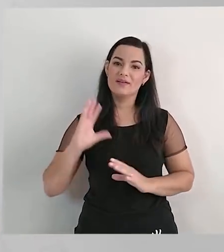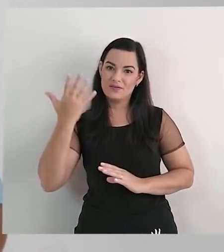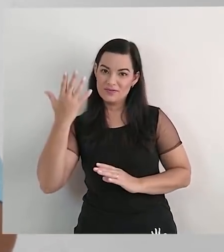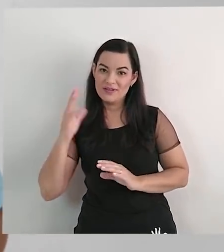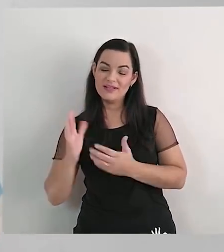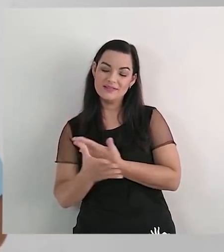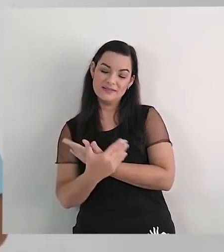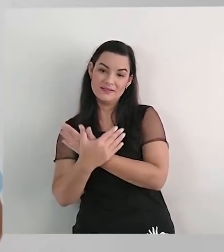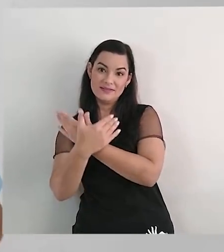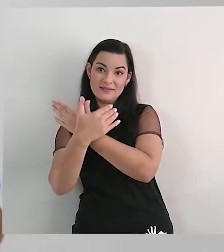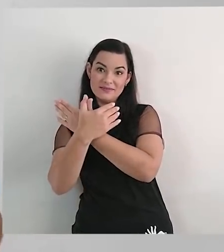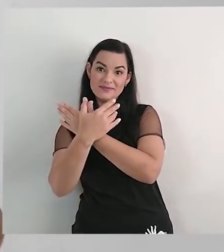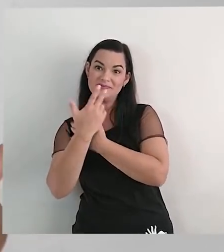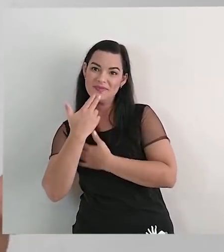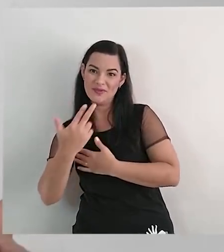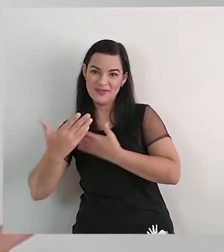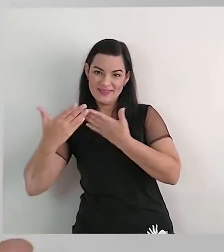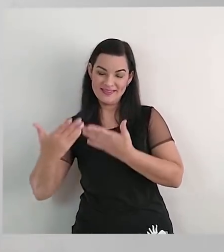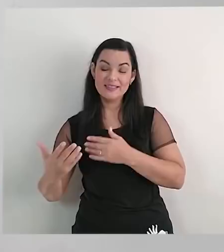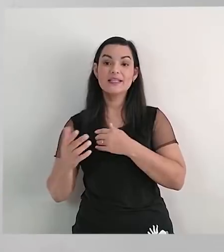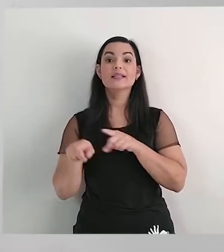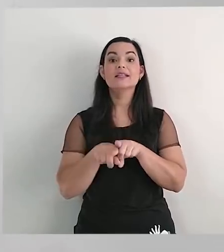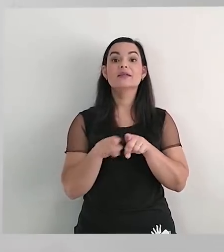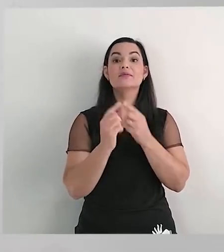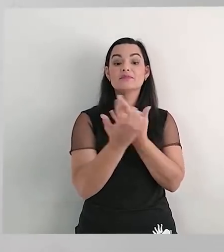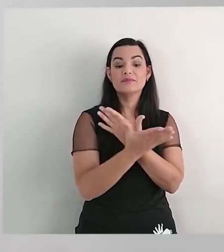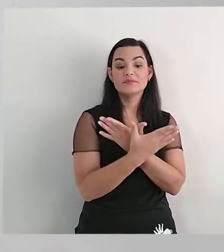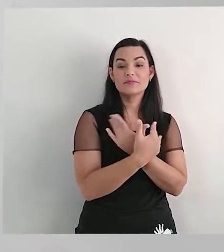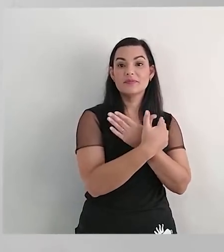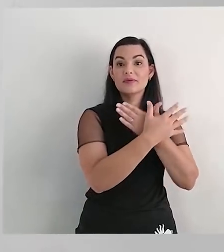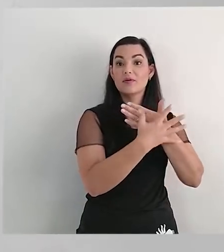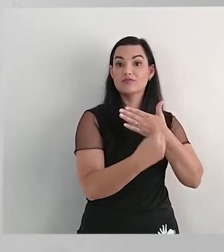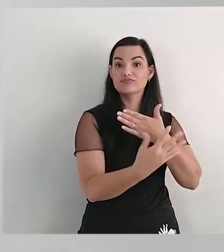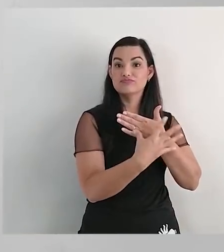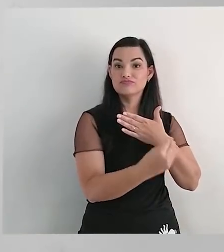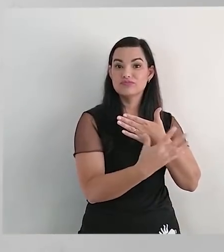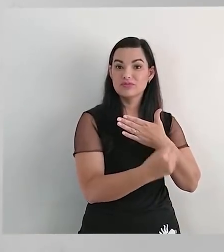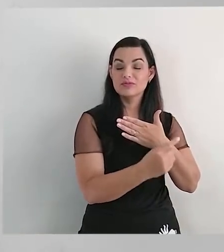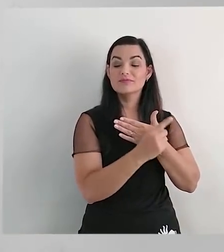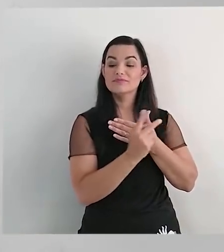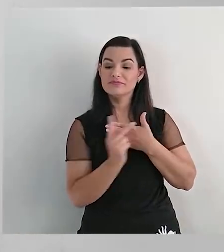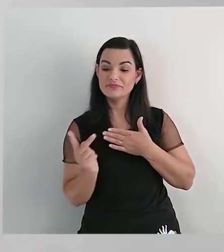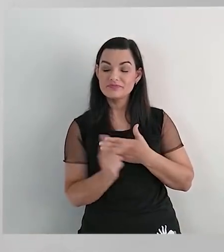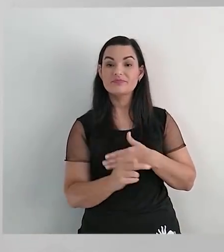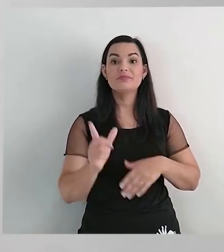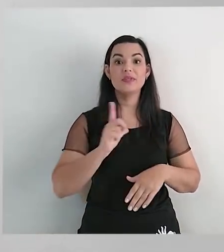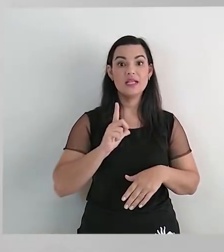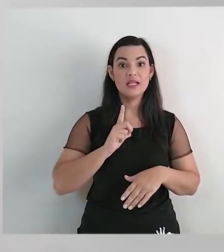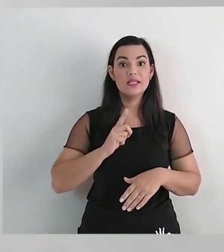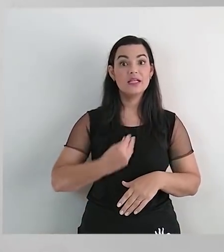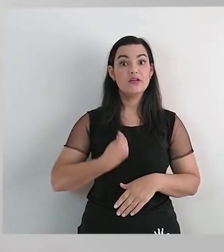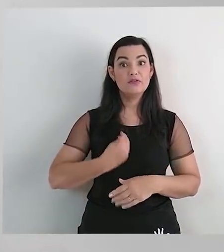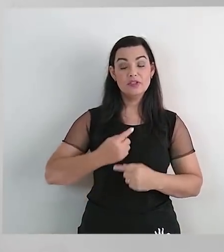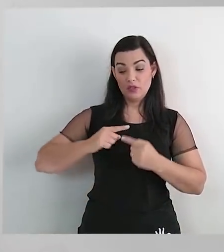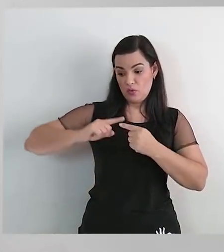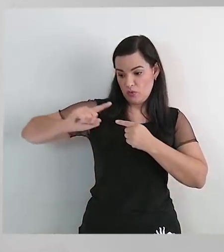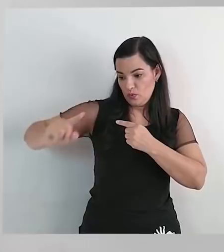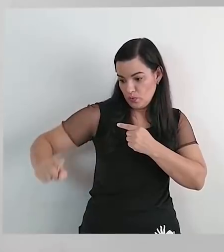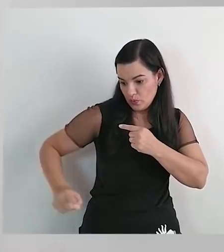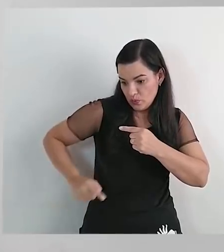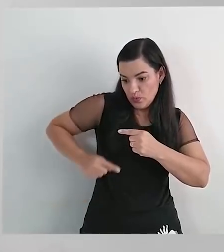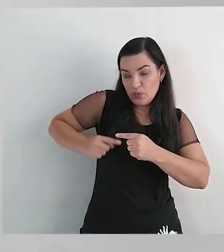mariposas. Elas possuem um ciclo de vida com grandes transformações.